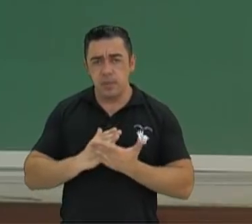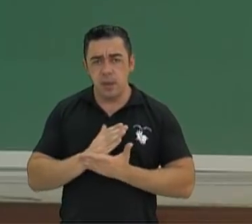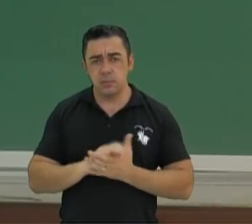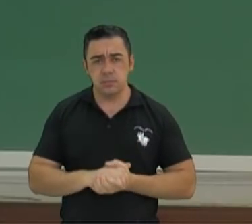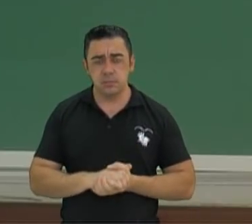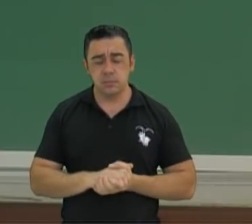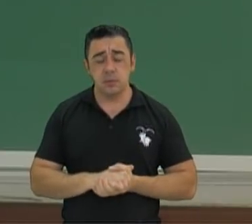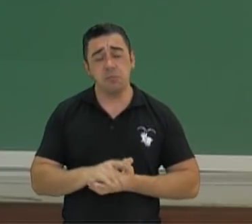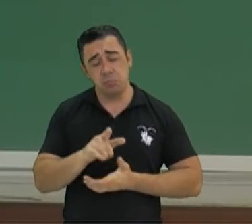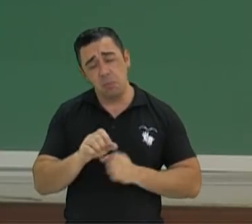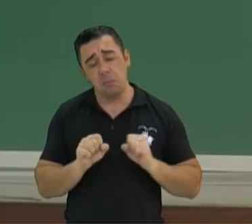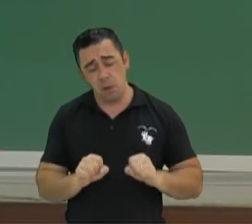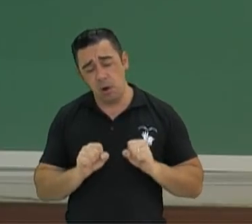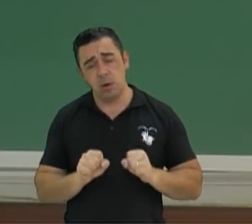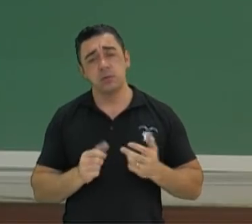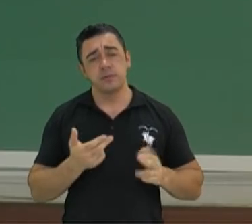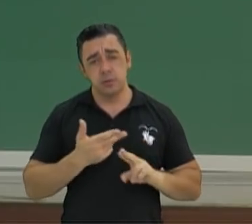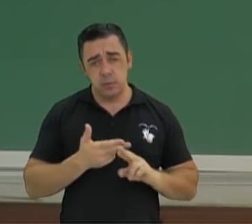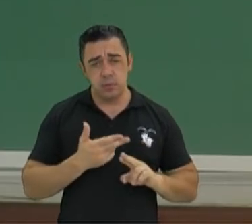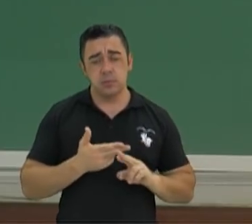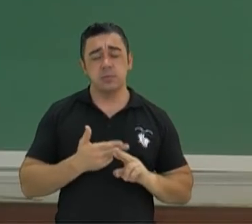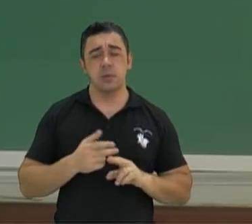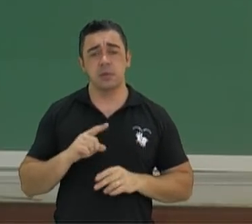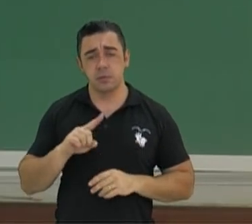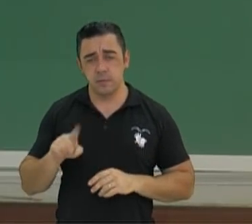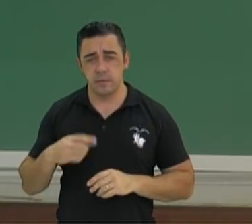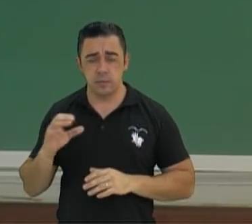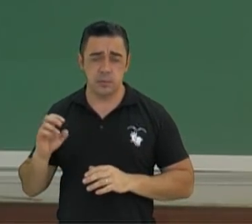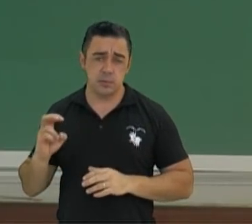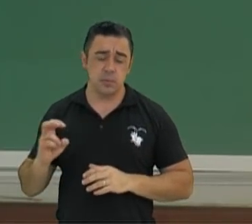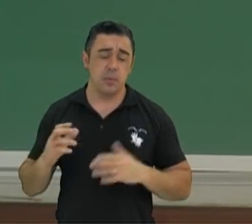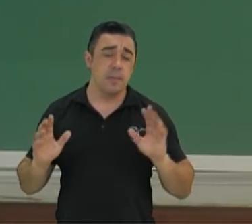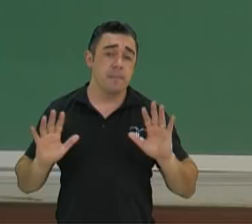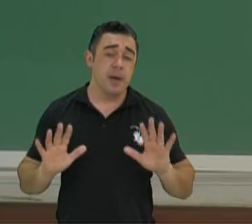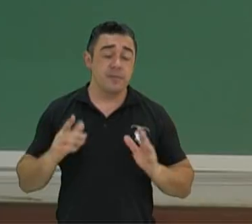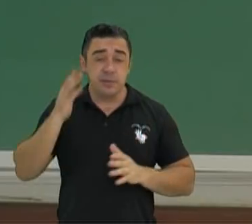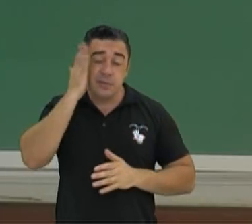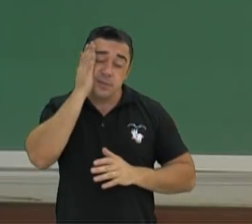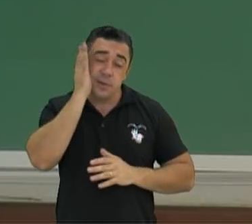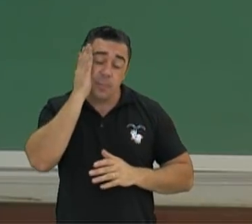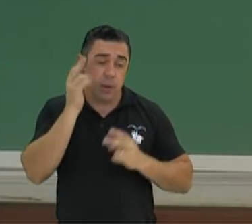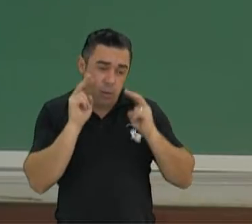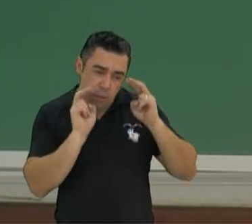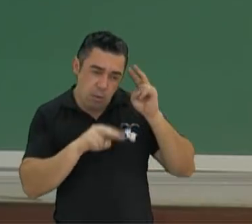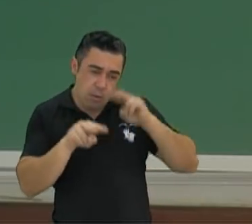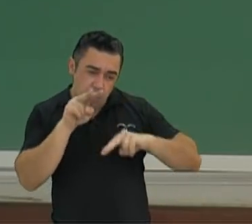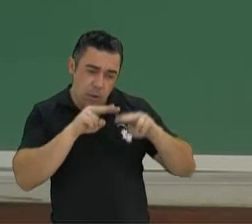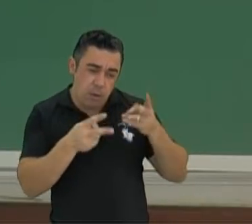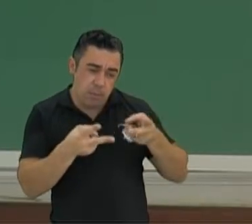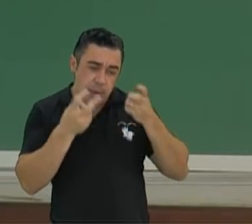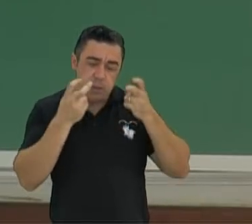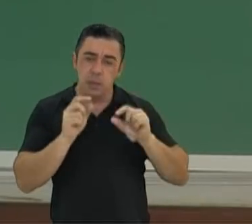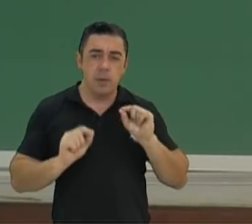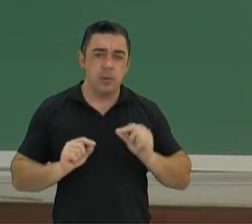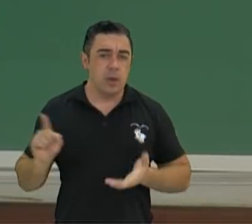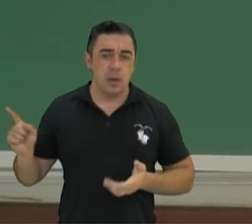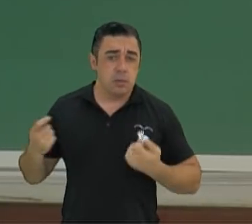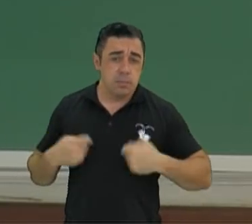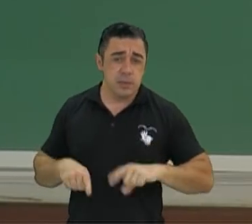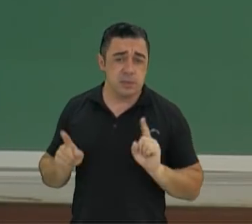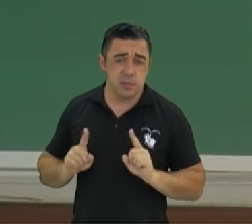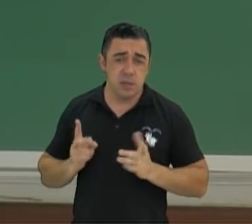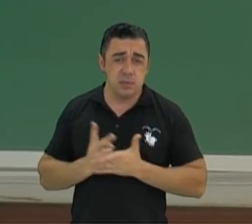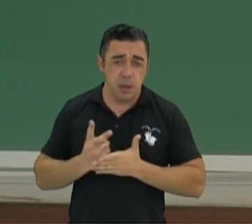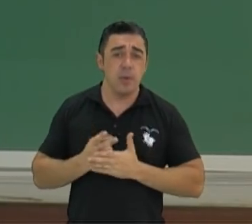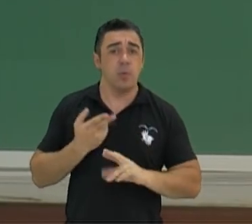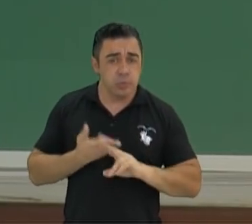cubinho. Você pode usar o número decimal, mas você tem que saber olhar um exercício e perceber que nem sempre você